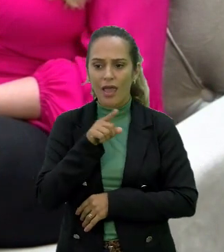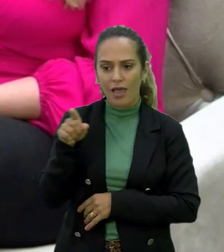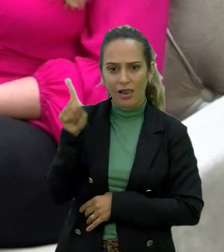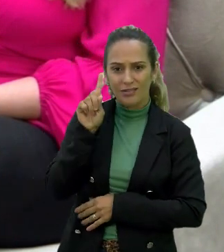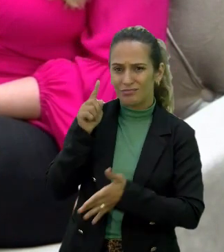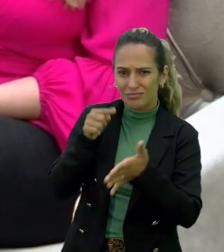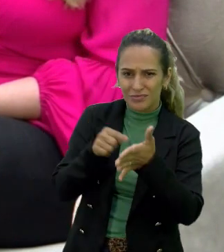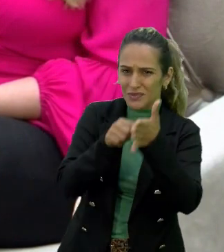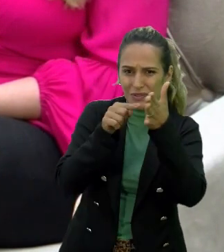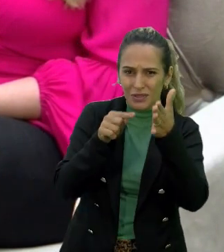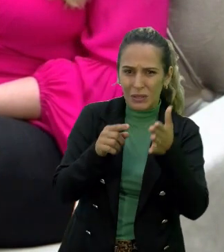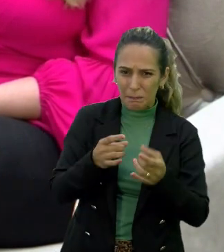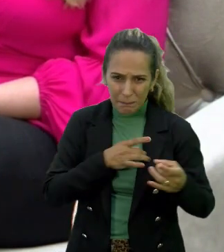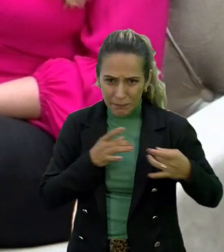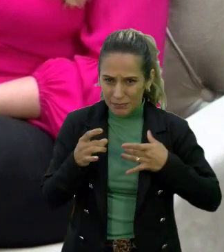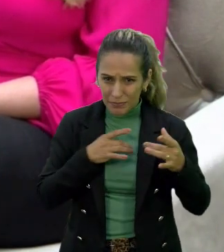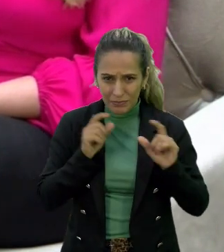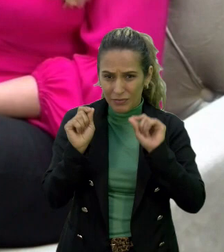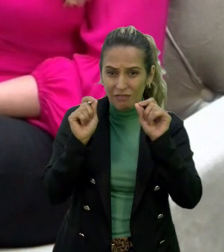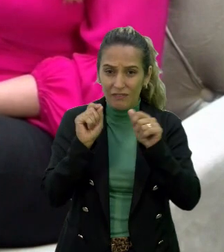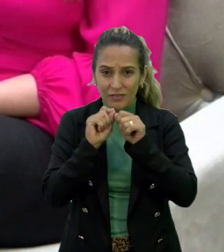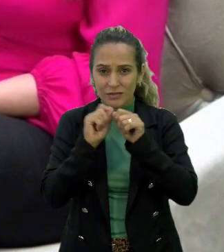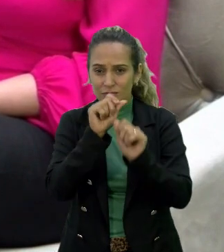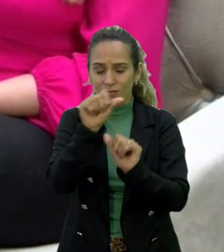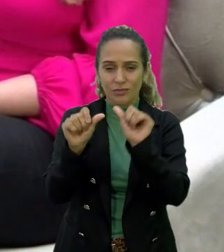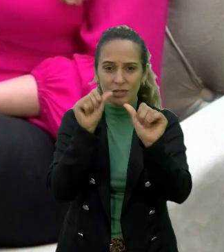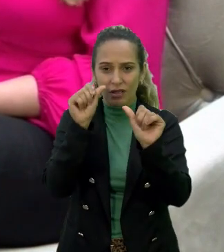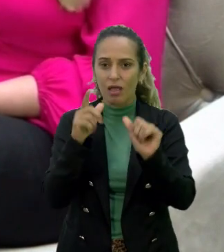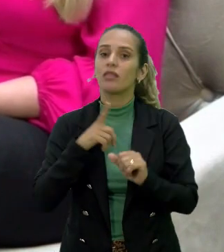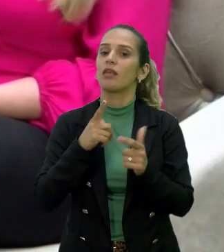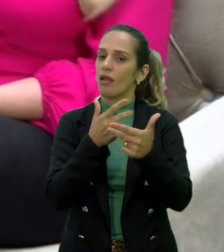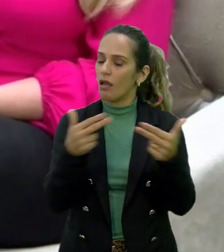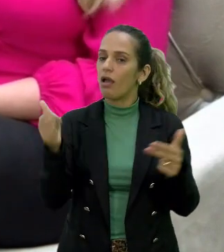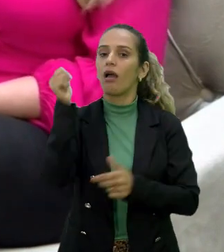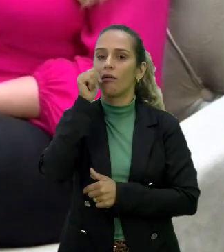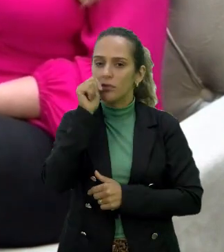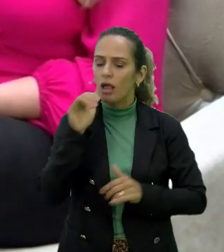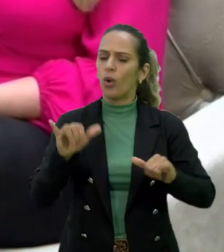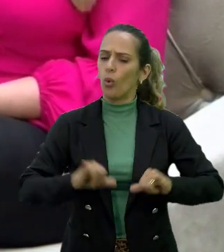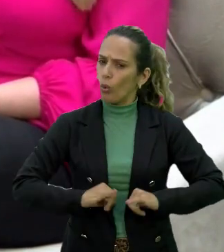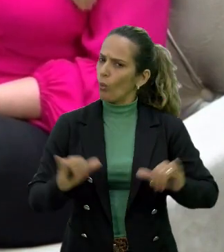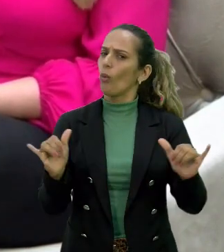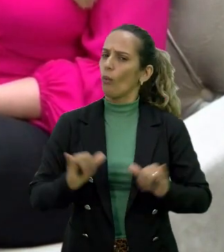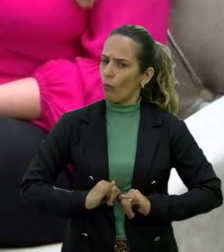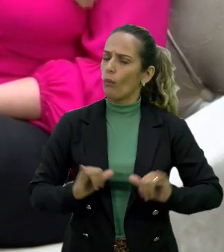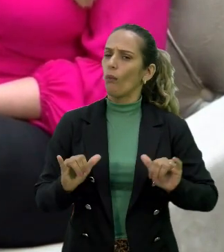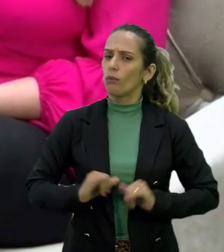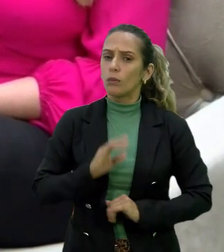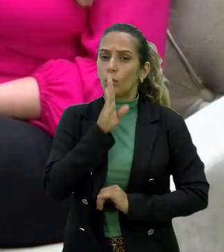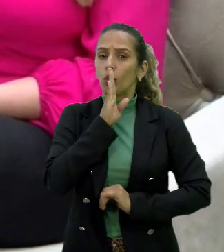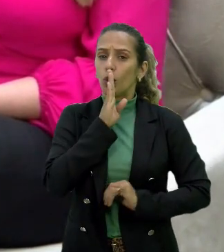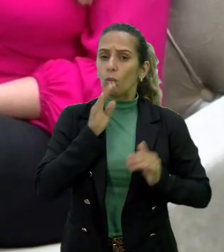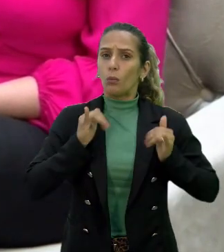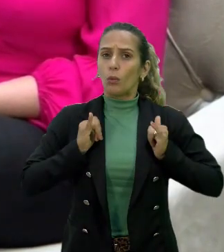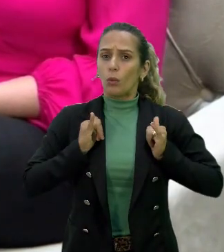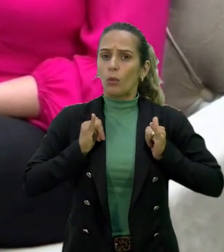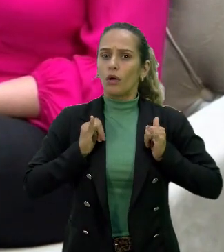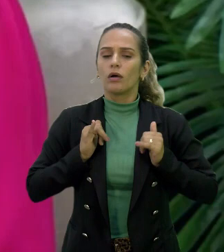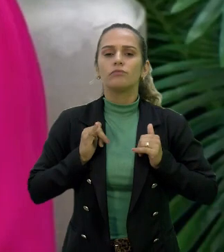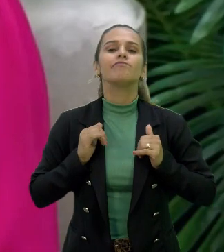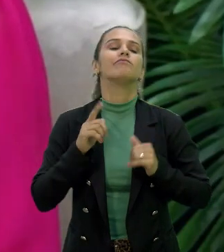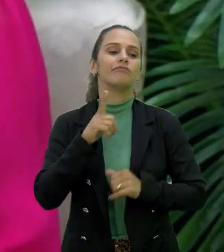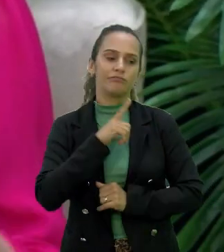denunciam isso é medo o que fazer para mudar isso porque tem muitas mulheres que sofrem e não anuncia